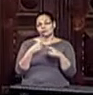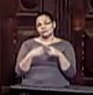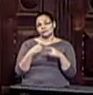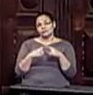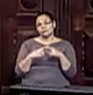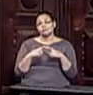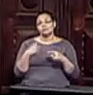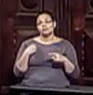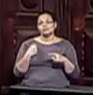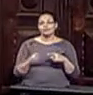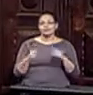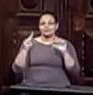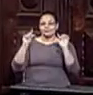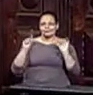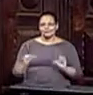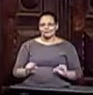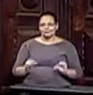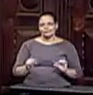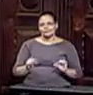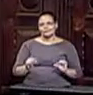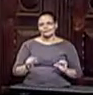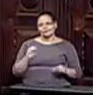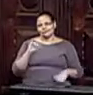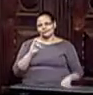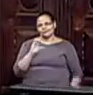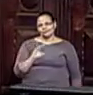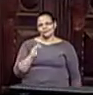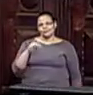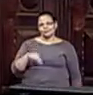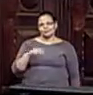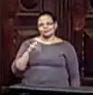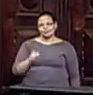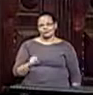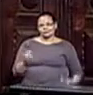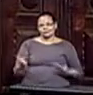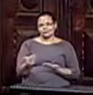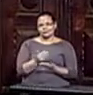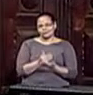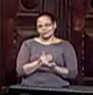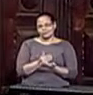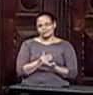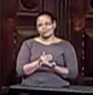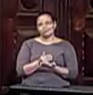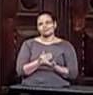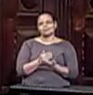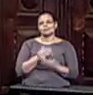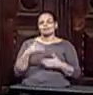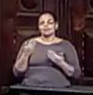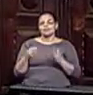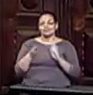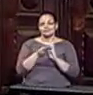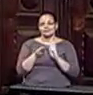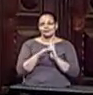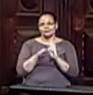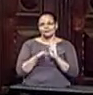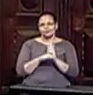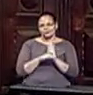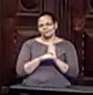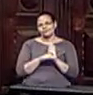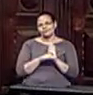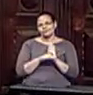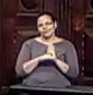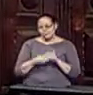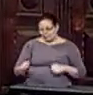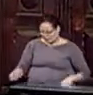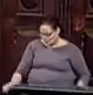no fundo, você está diminuindo o volume de ICMS a recolher. Então, essas medidas